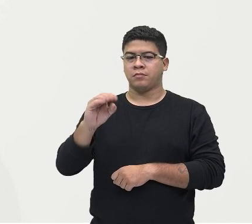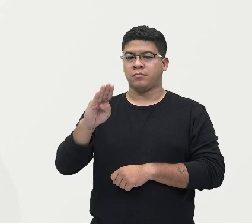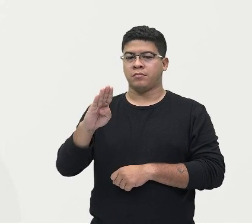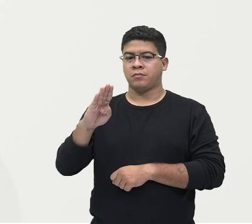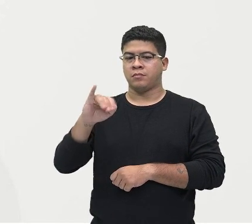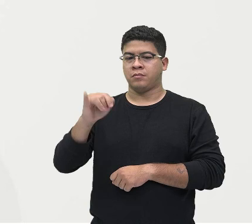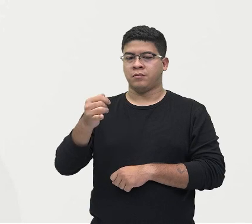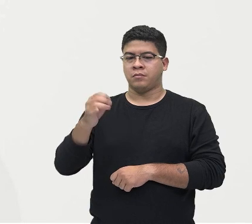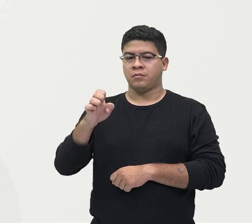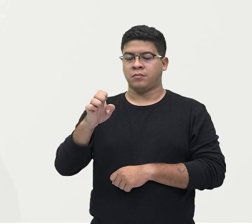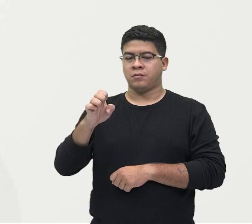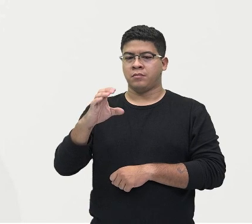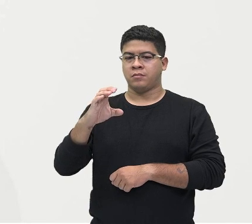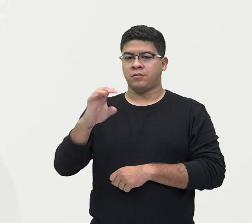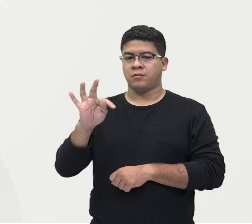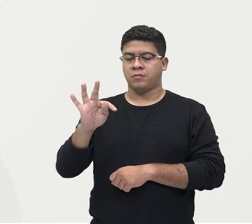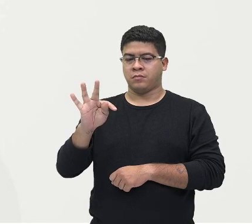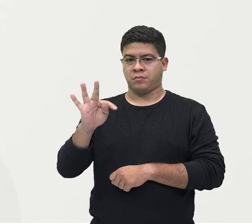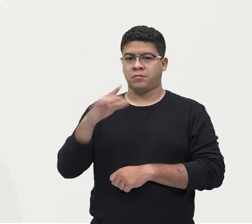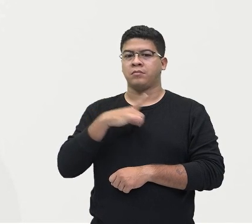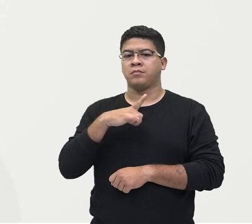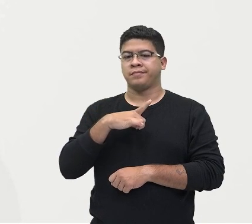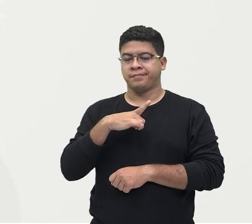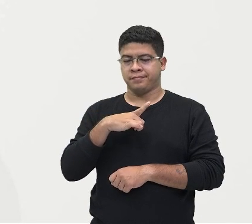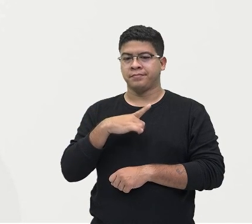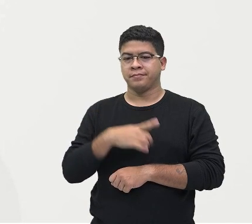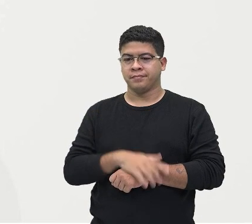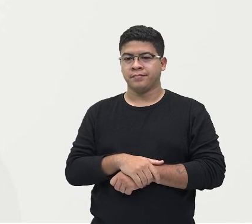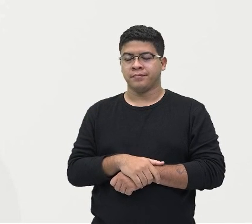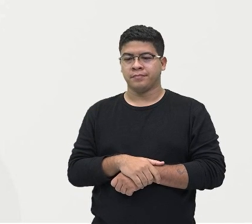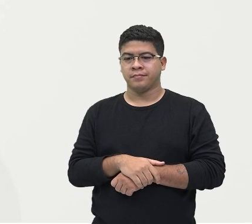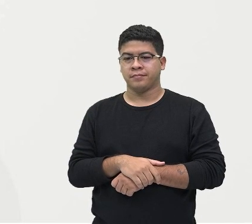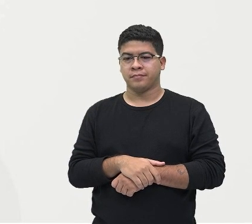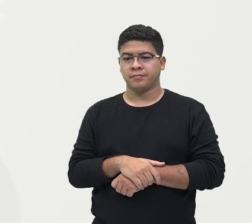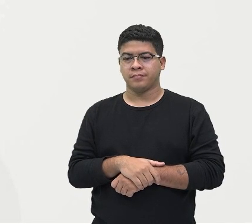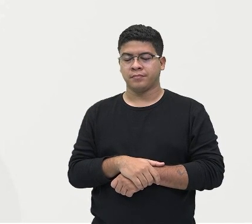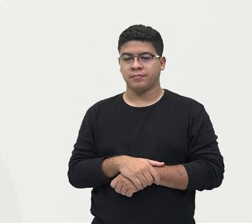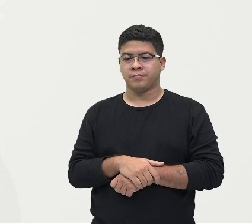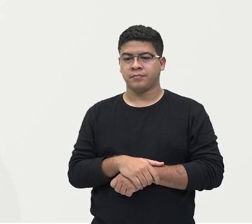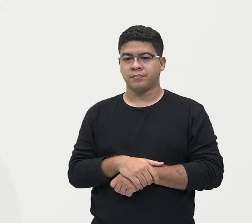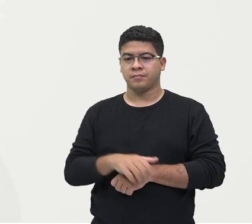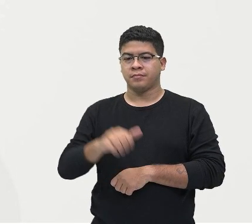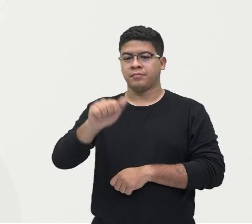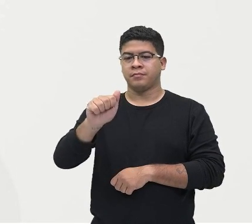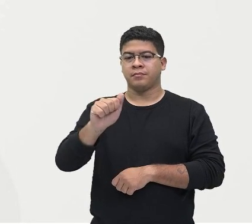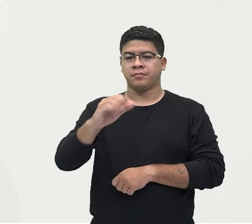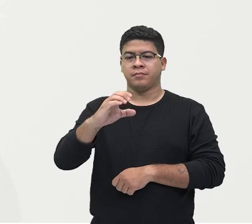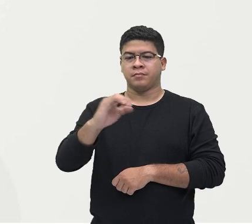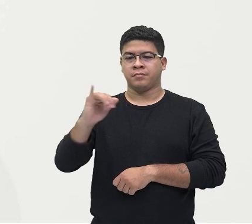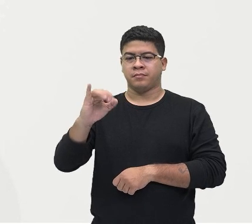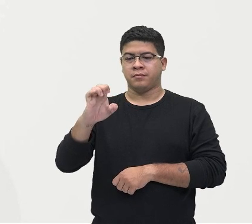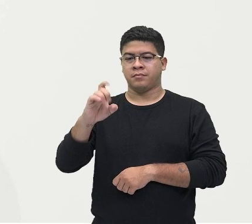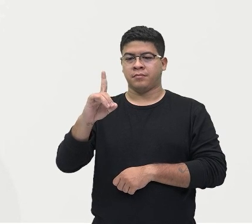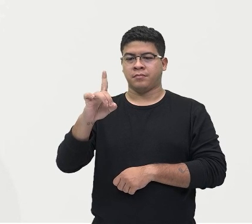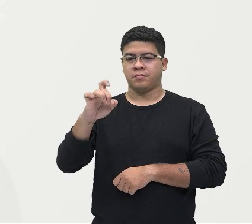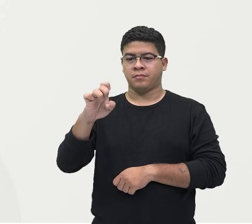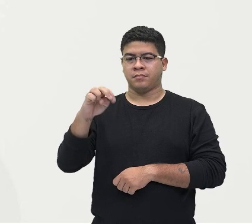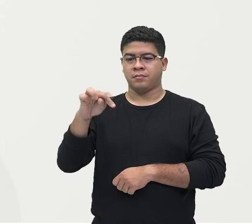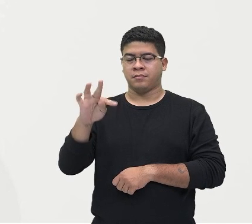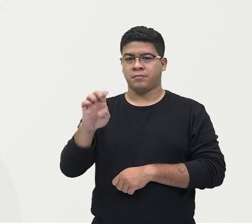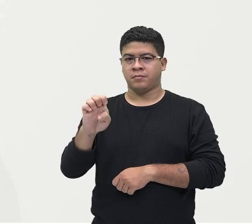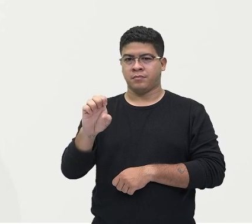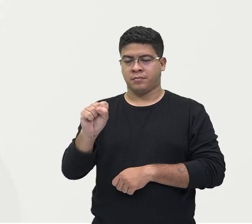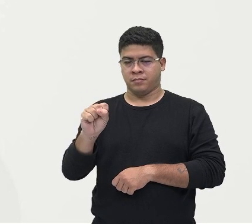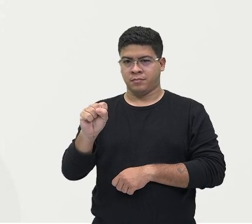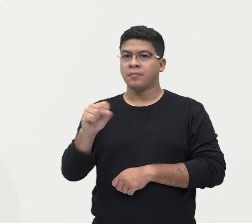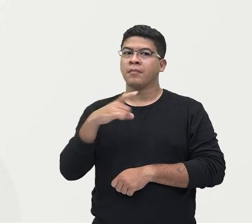detectar qualquer tipo de lugar e objeto para evitar o quê? Acidentes. Então, eles vão desenvolvendo cada vez mais uma